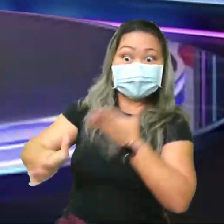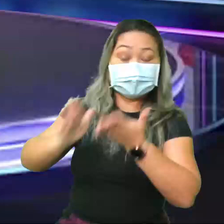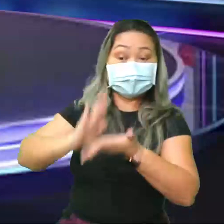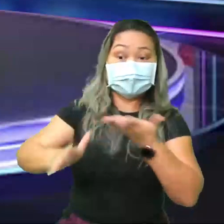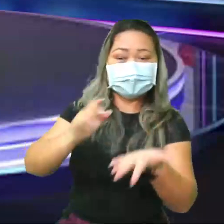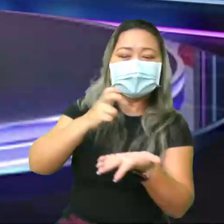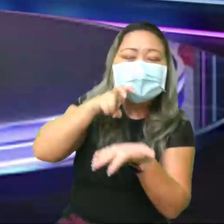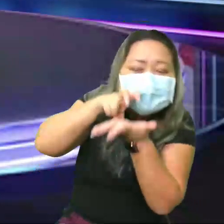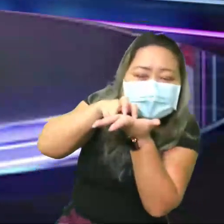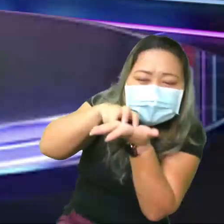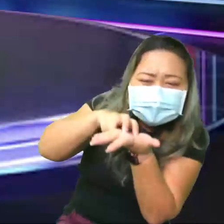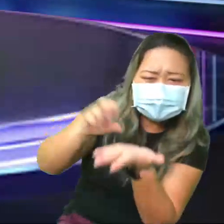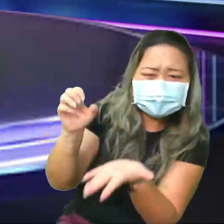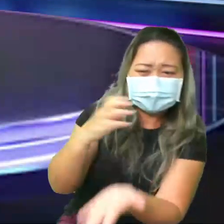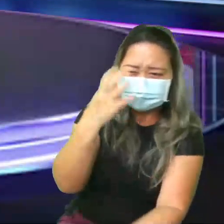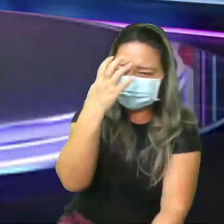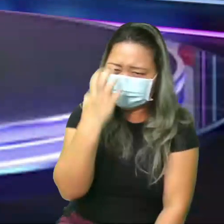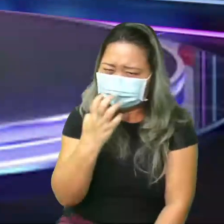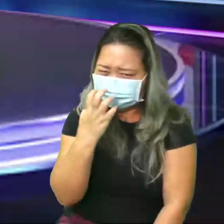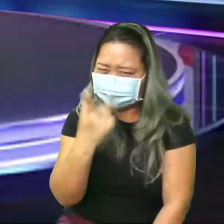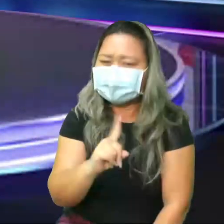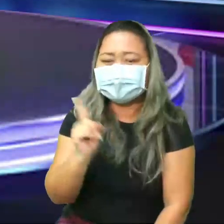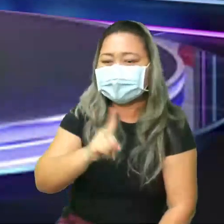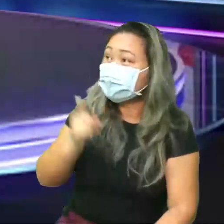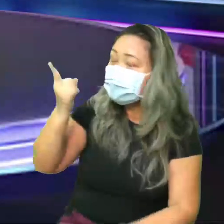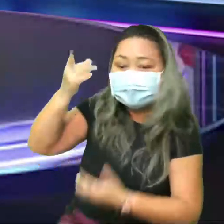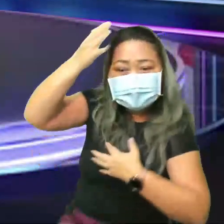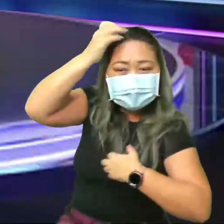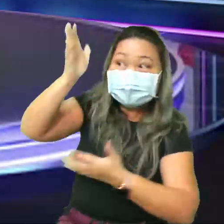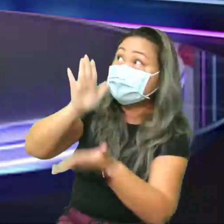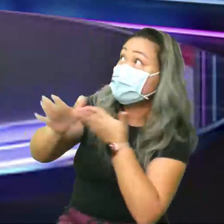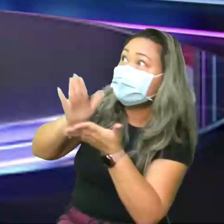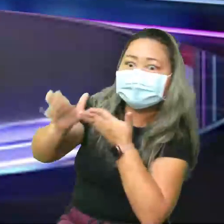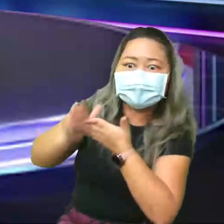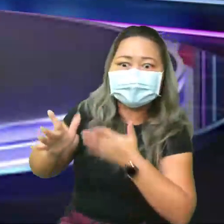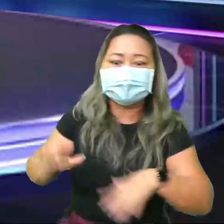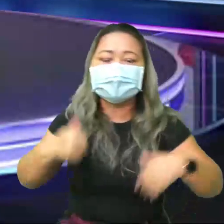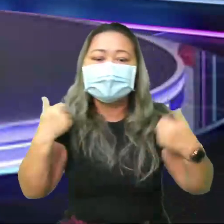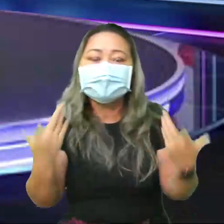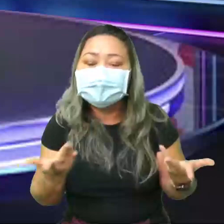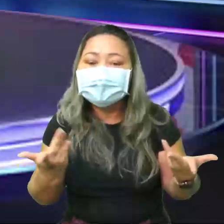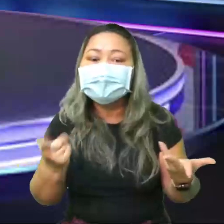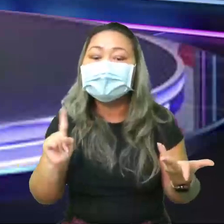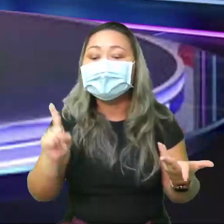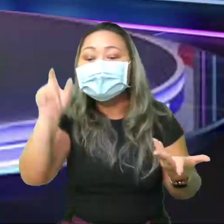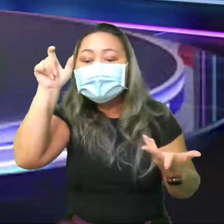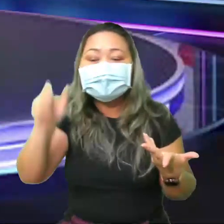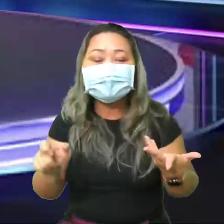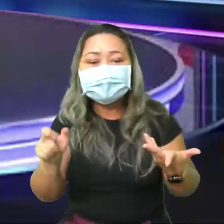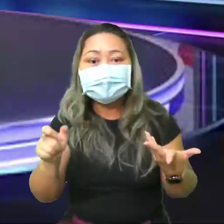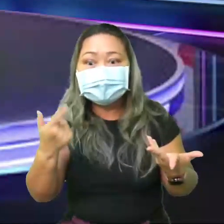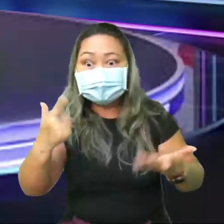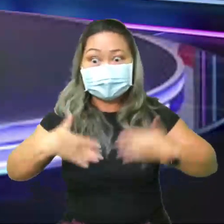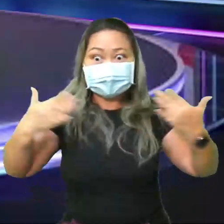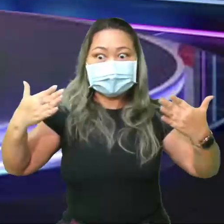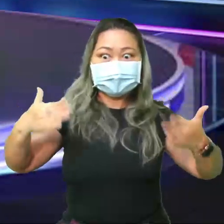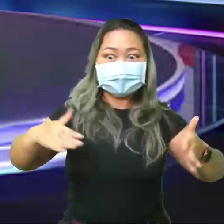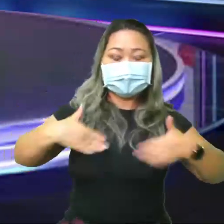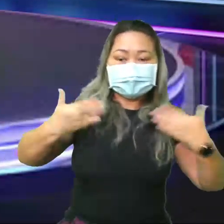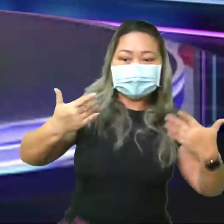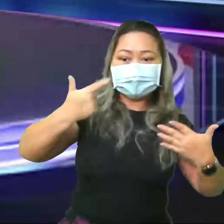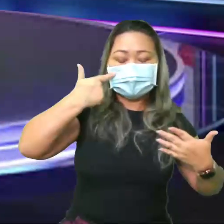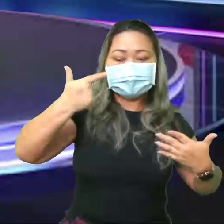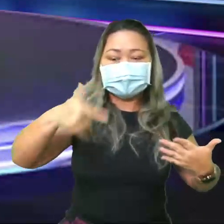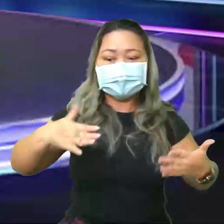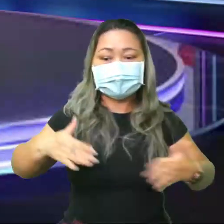E foi fantástico fazer essa observação. Por quê? Os esquilos eram grandes e os saimiris são macacos de porte,